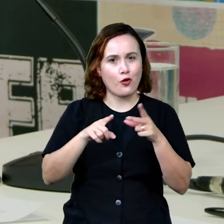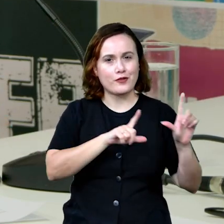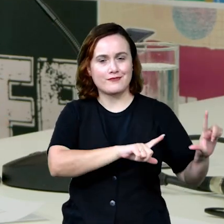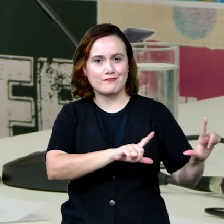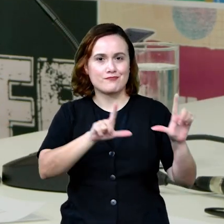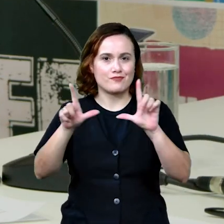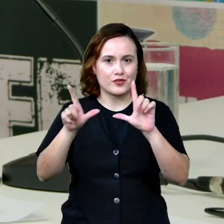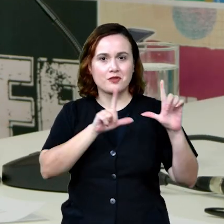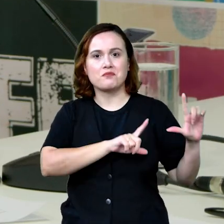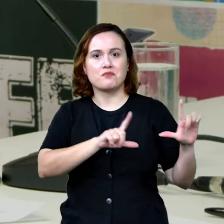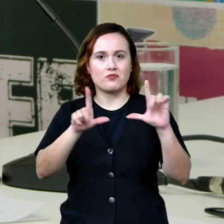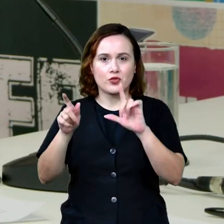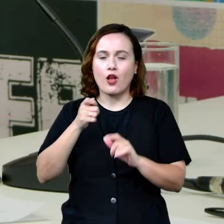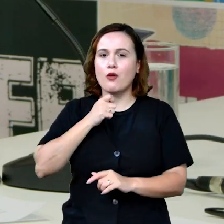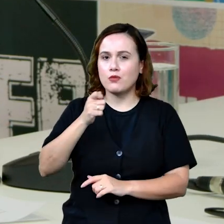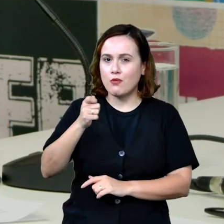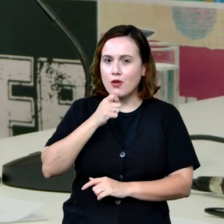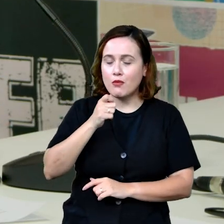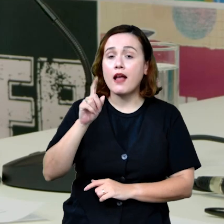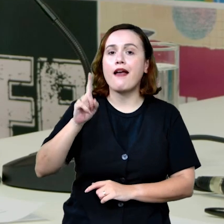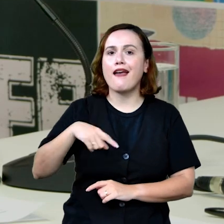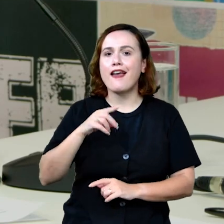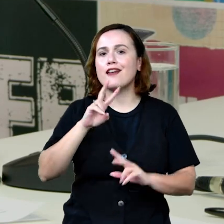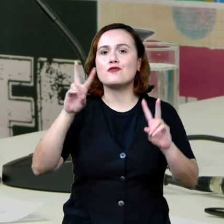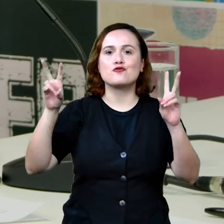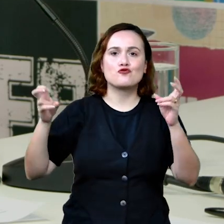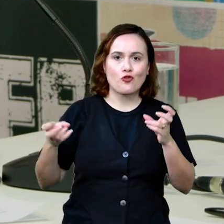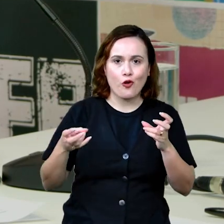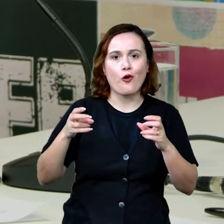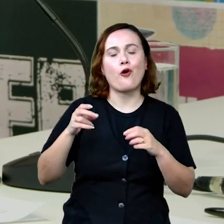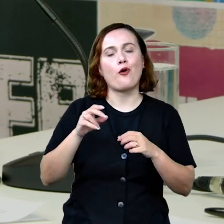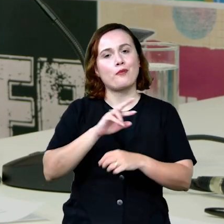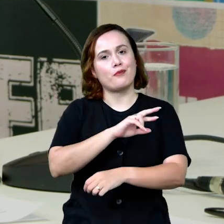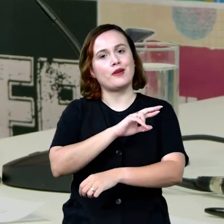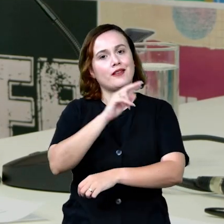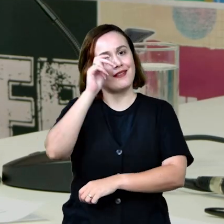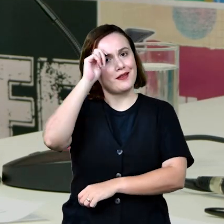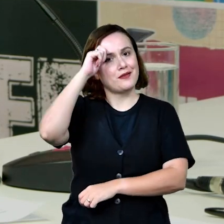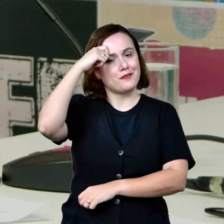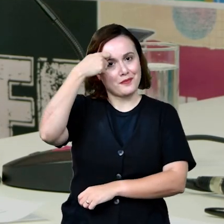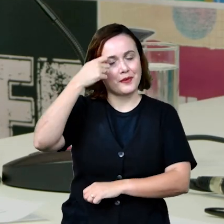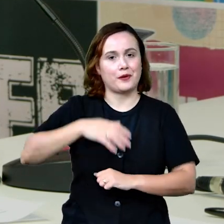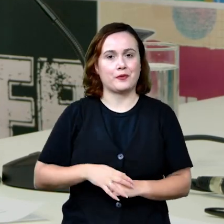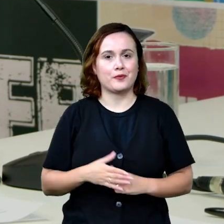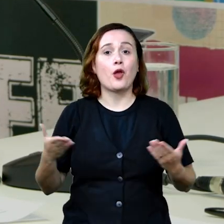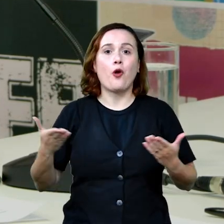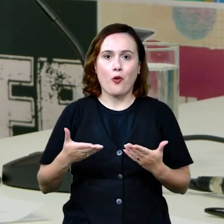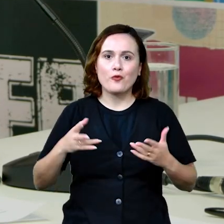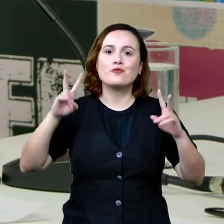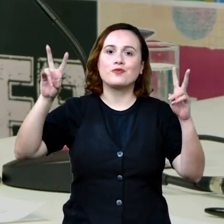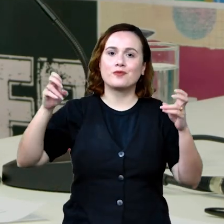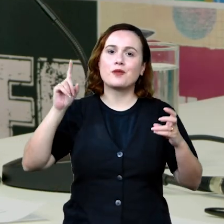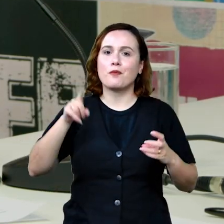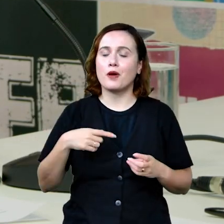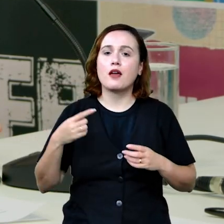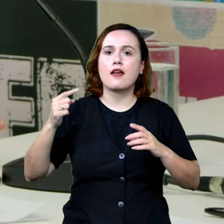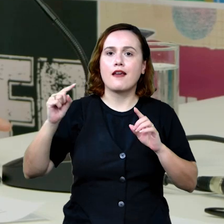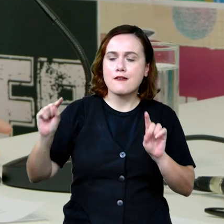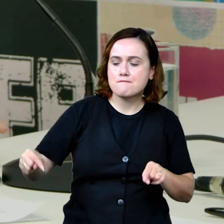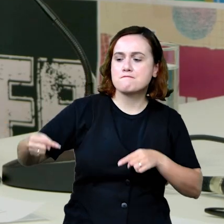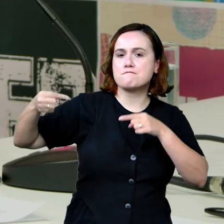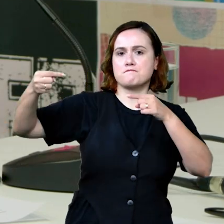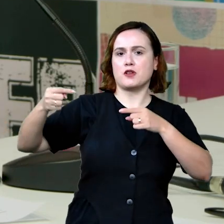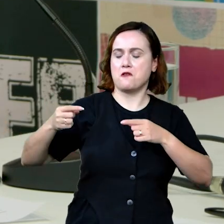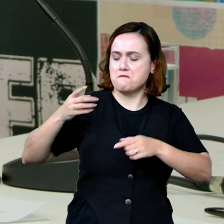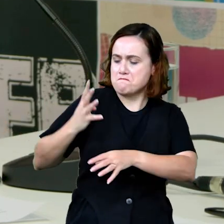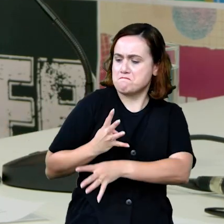hoje, conversaremos sobre juventude negra e o uso da arte como ato de resistência. Eu sou Clara Santos, estagiária do